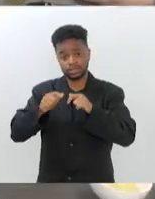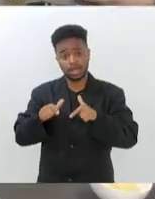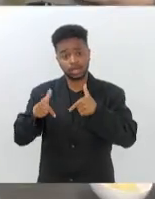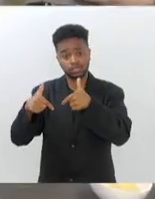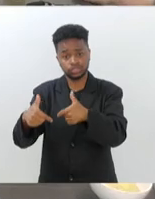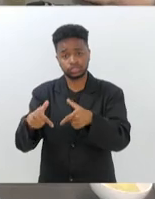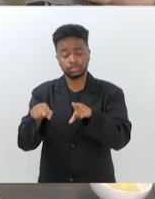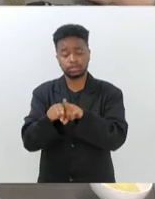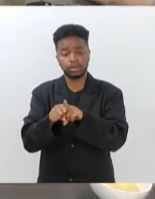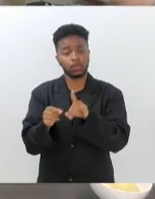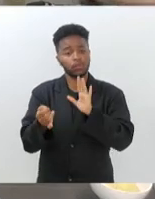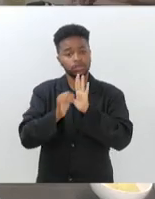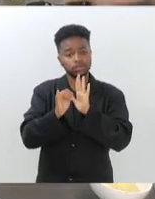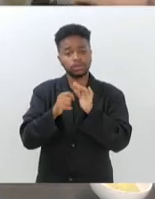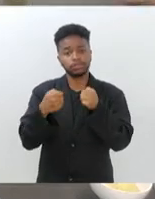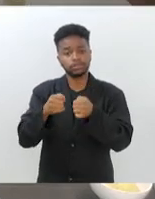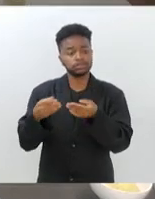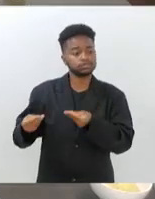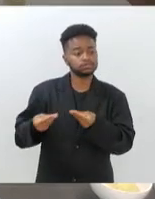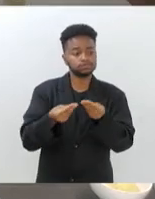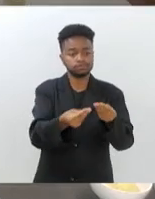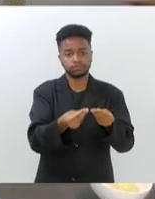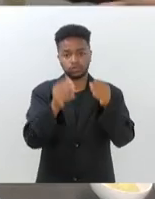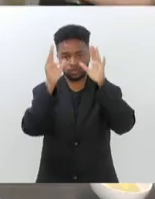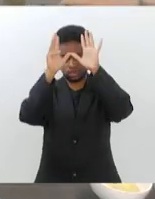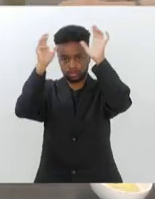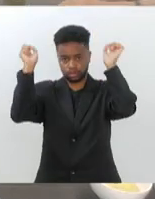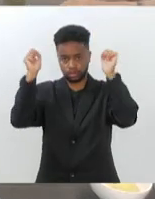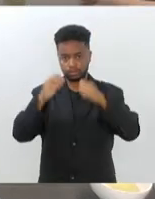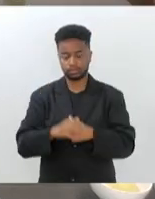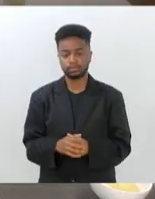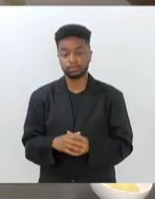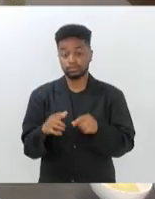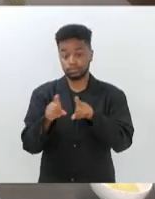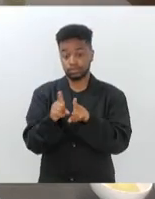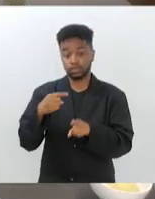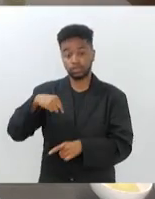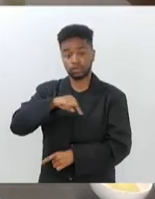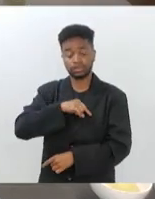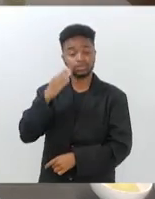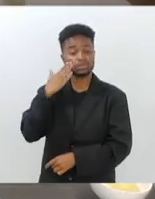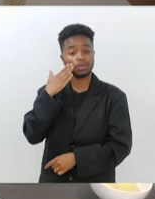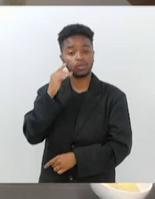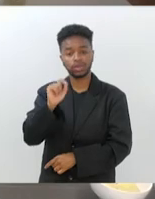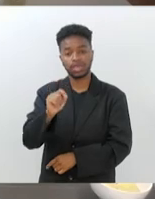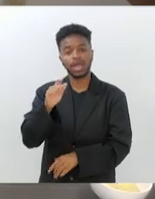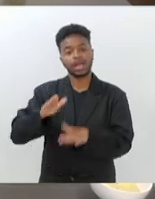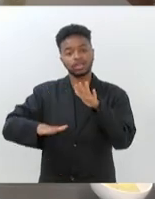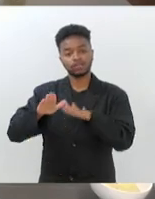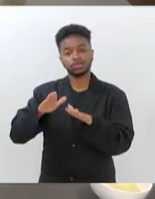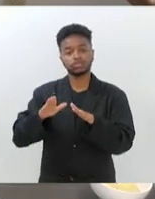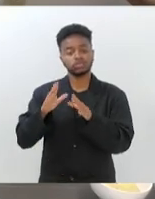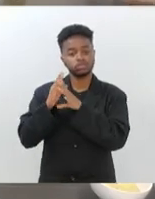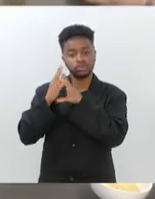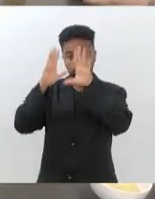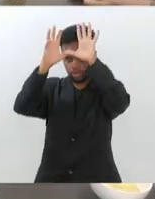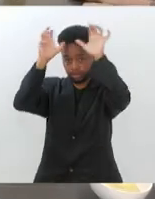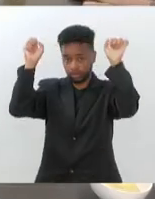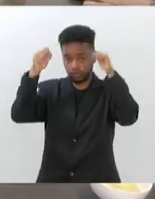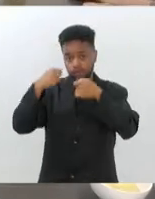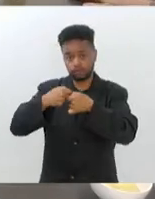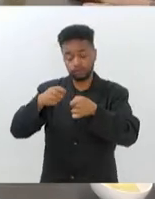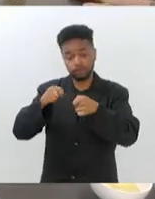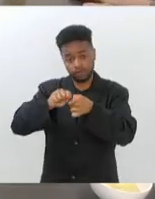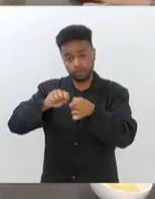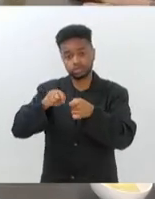passam pelo tribunal is até até porque o que nós sabemos é que em muitos momentos o tribunal faz isso porque Verifica que se